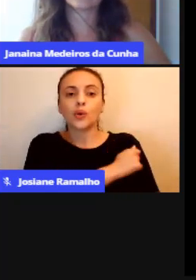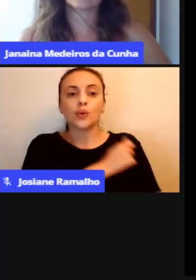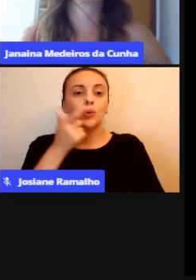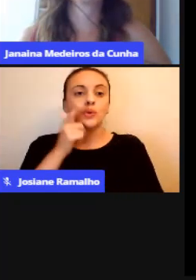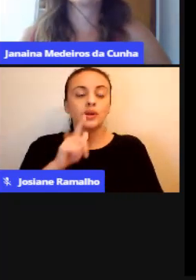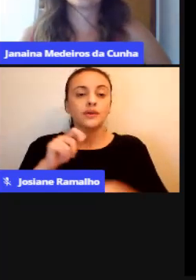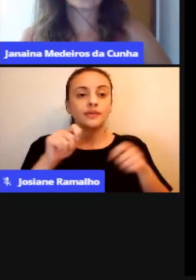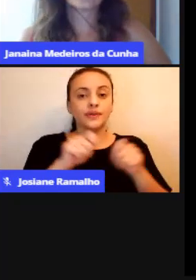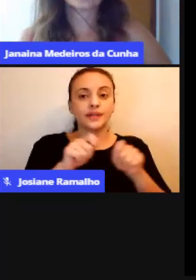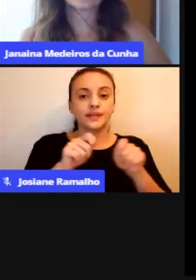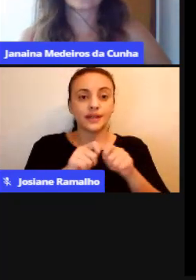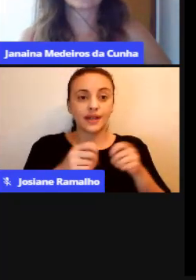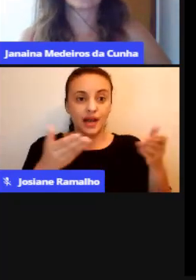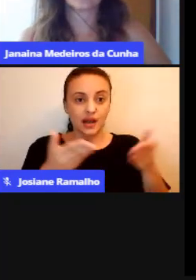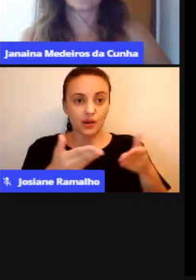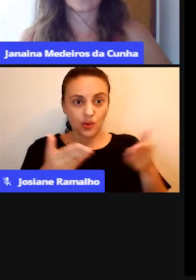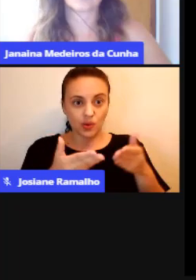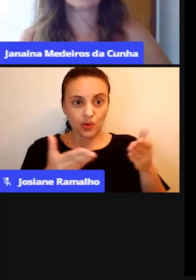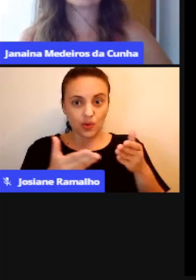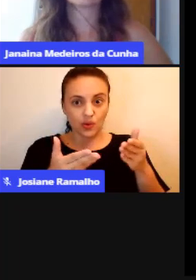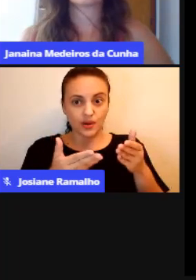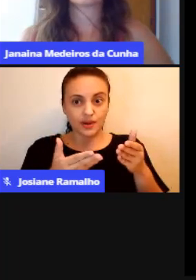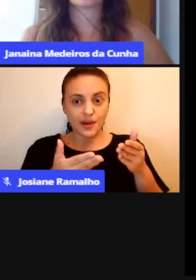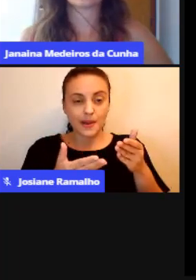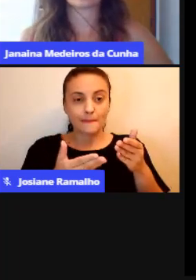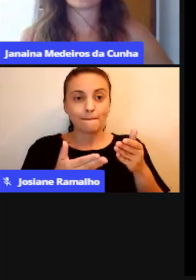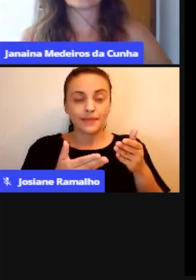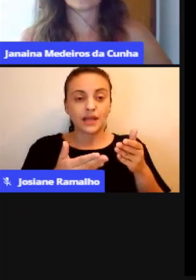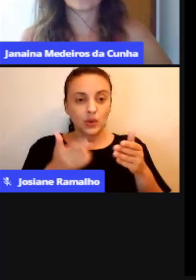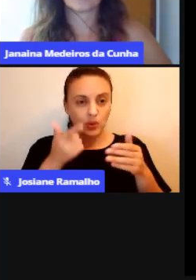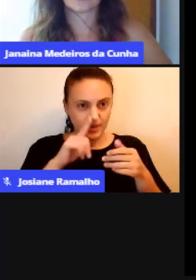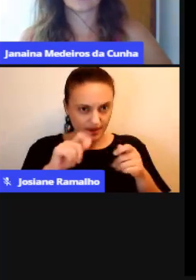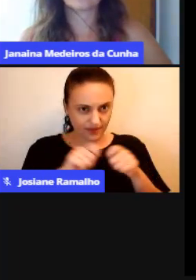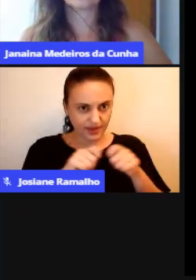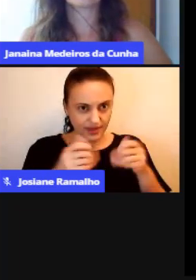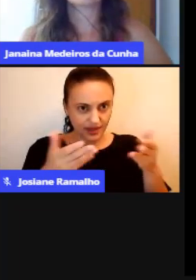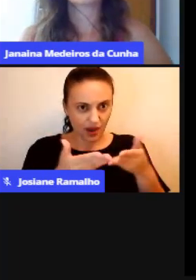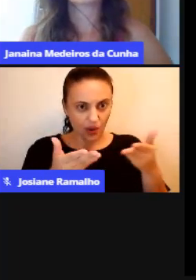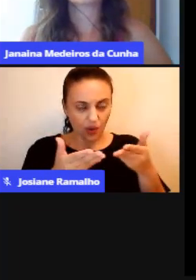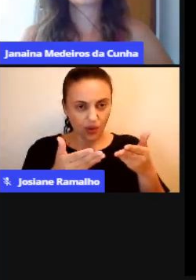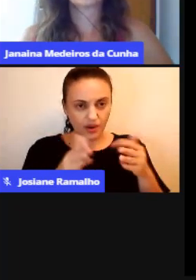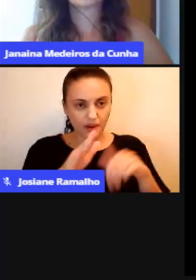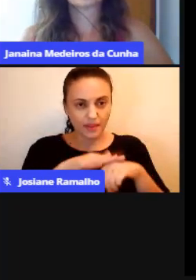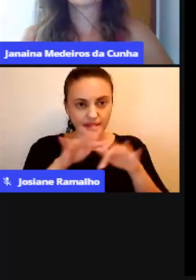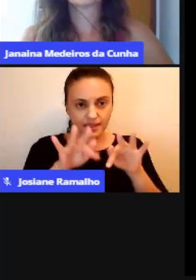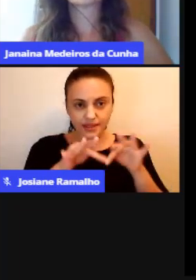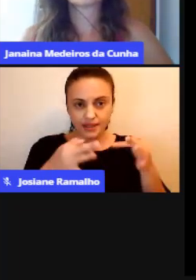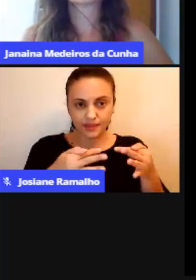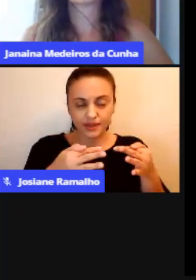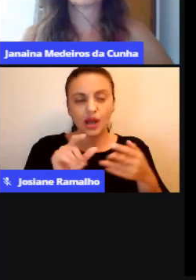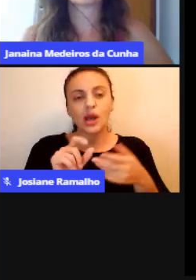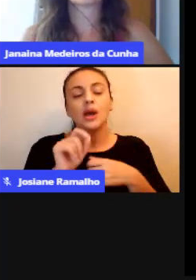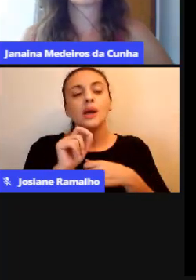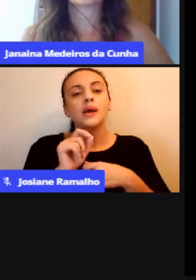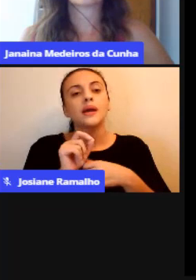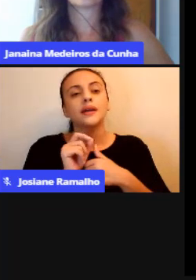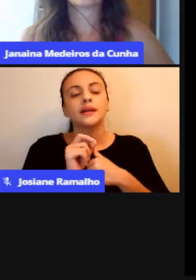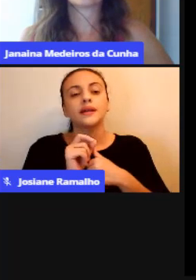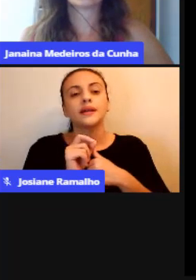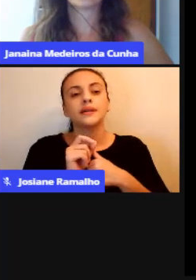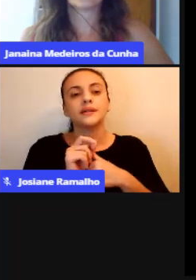né? Se ele tem condições de estar fazendo agora, de uma maneira mais simplificada, e que o professor consiga estar